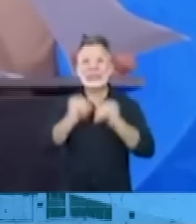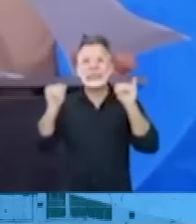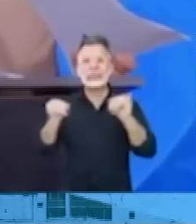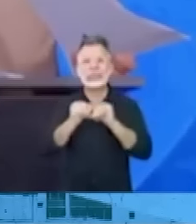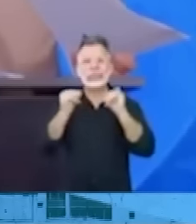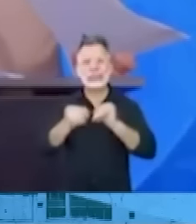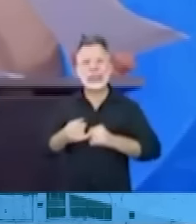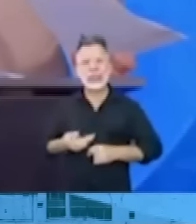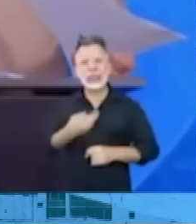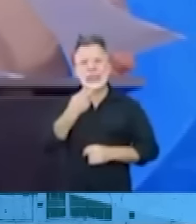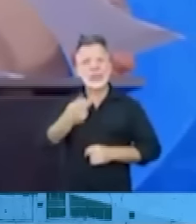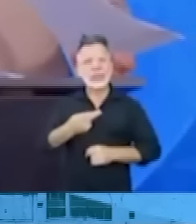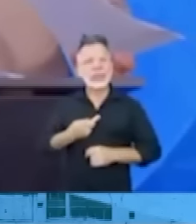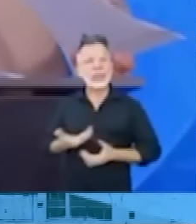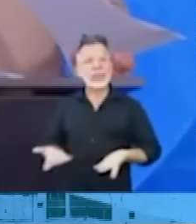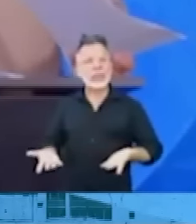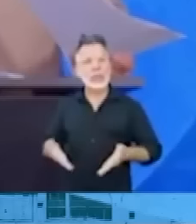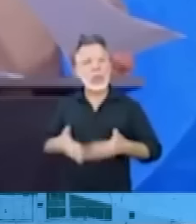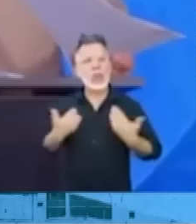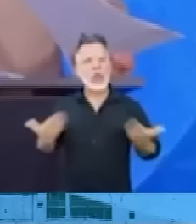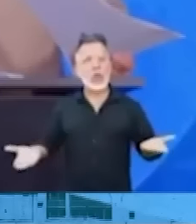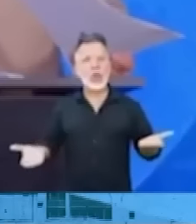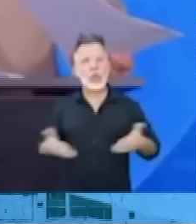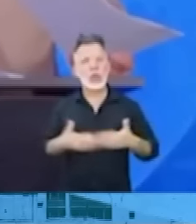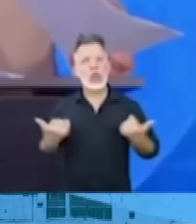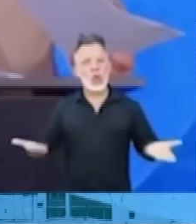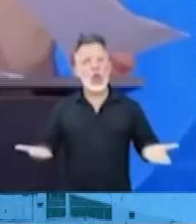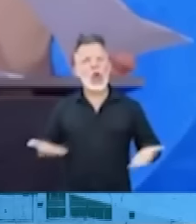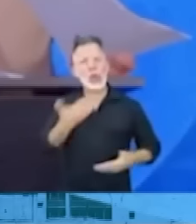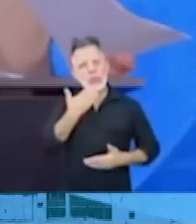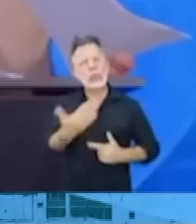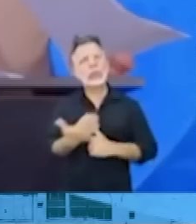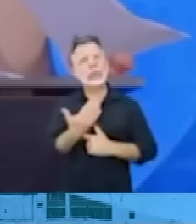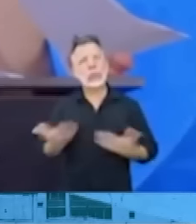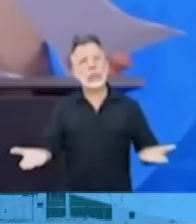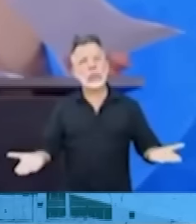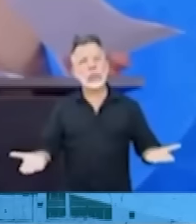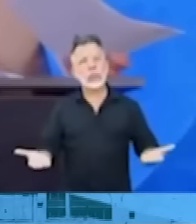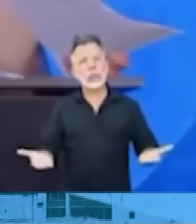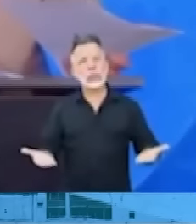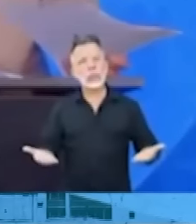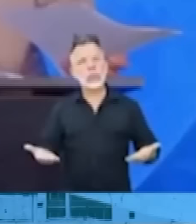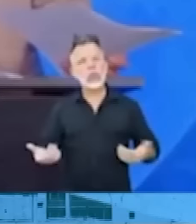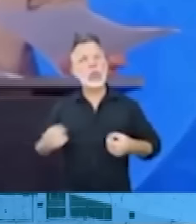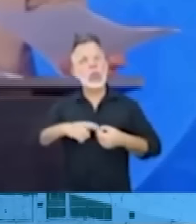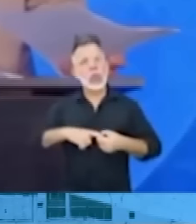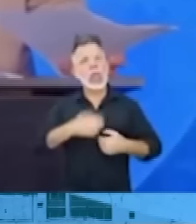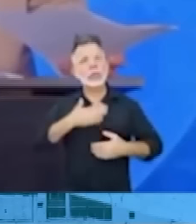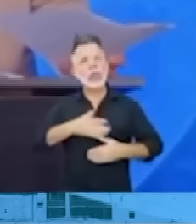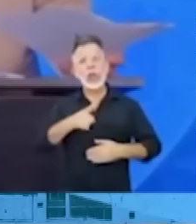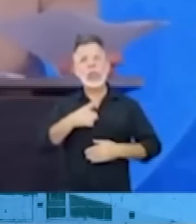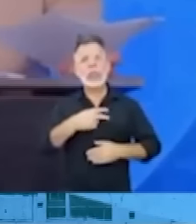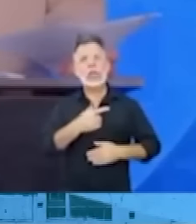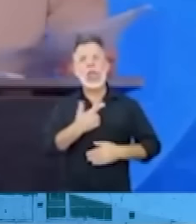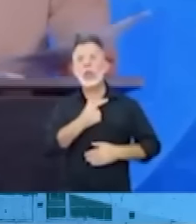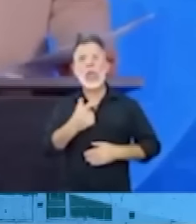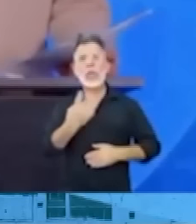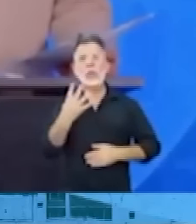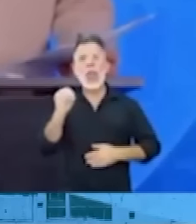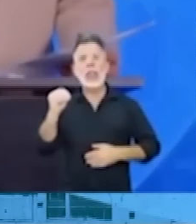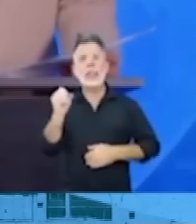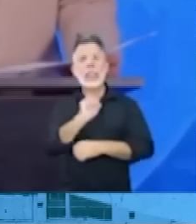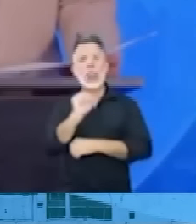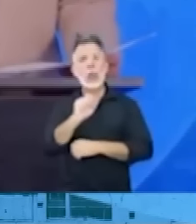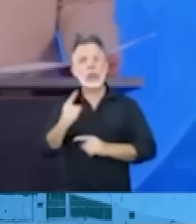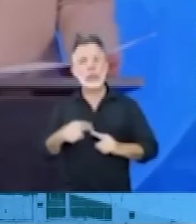isso no final. Se o outro merecia direito de resposta e tal, aí ficaria a cargo do advogado do programa fazer isso. Mas,